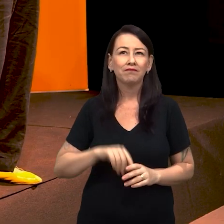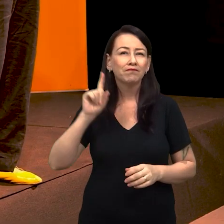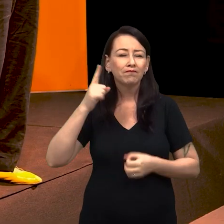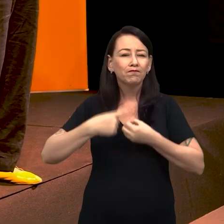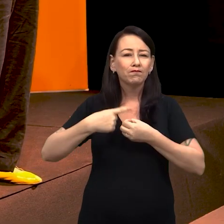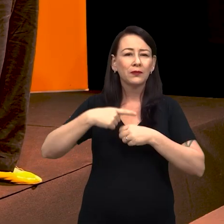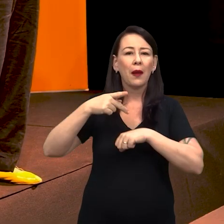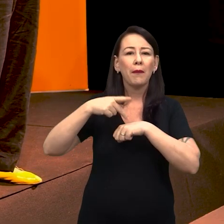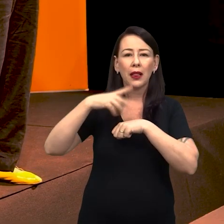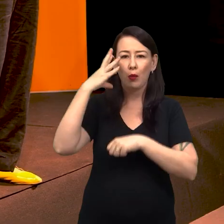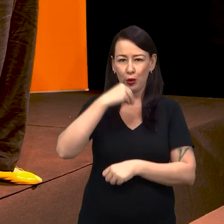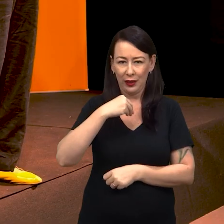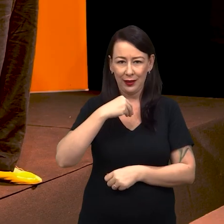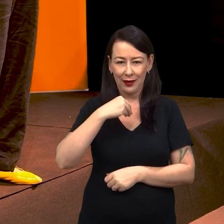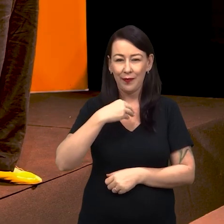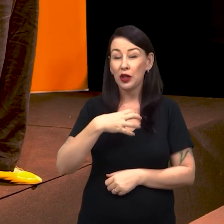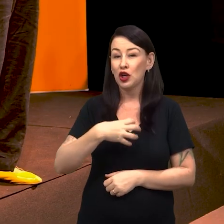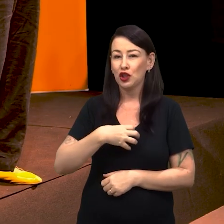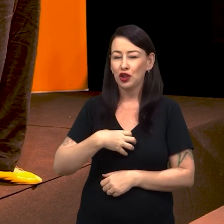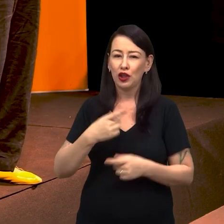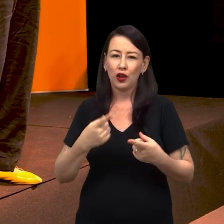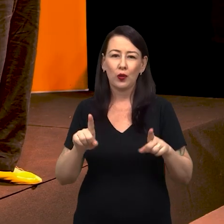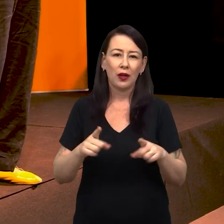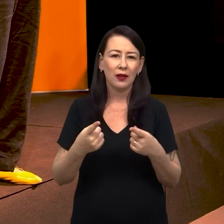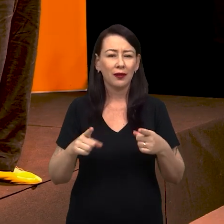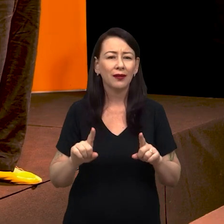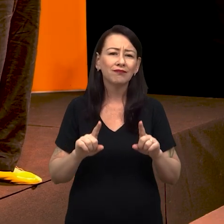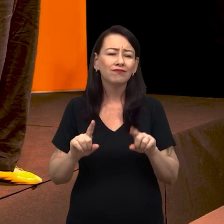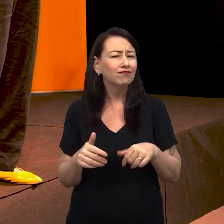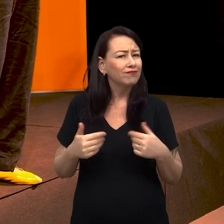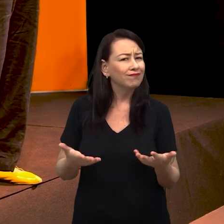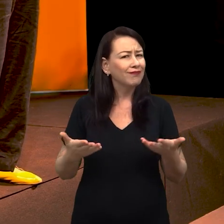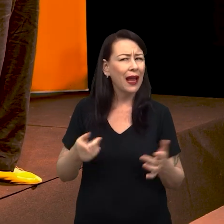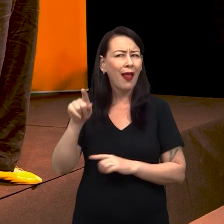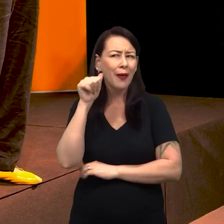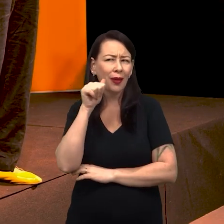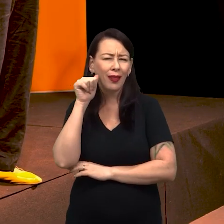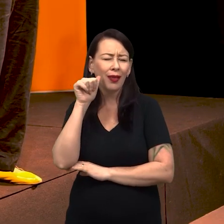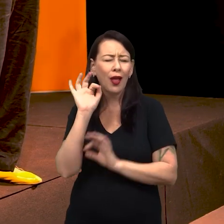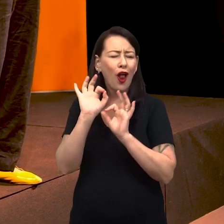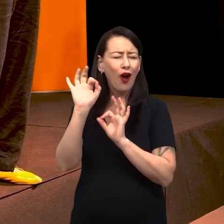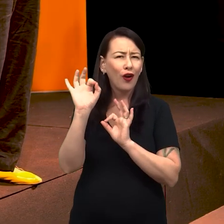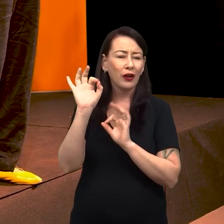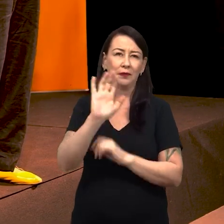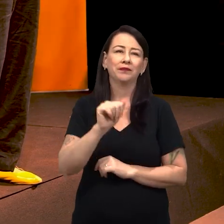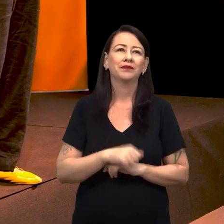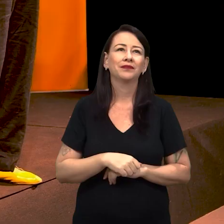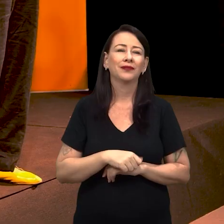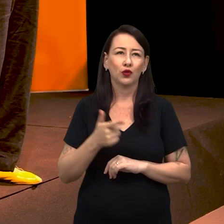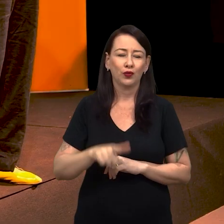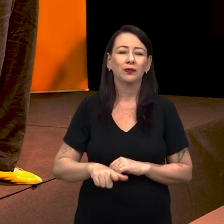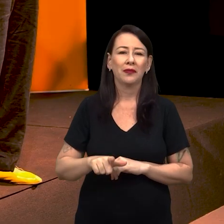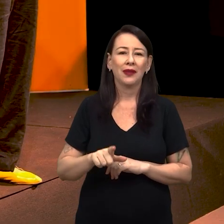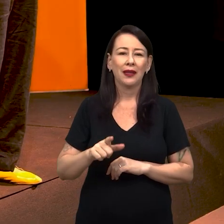em Pedra Bonita, eles cantam: lá de onde vem essa menina tão longe, tão longe.